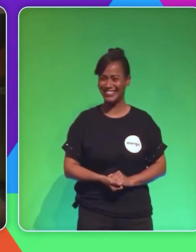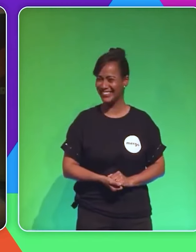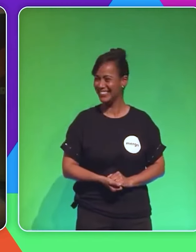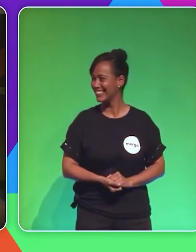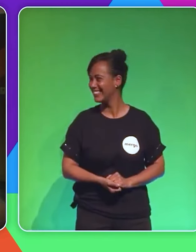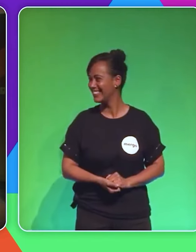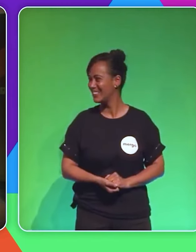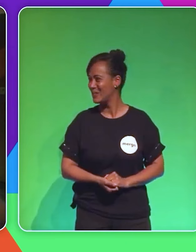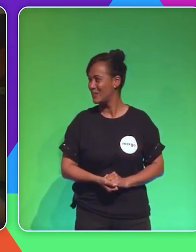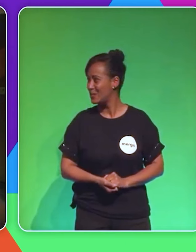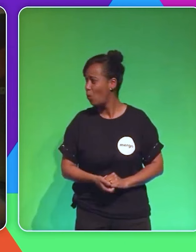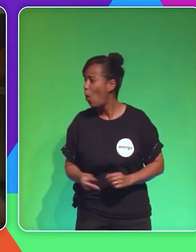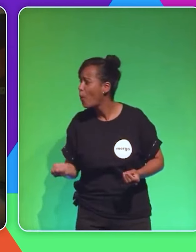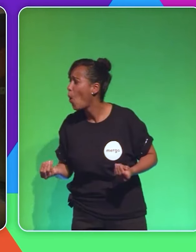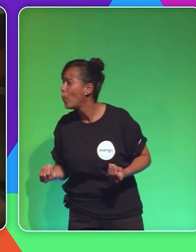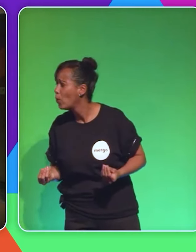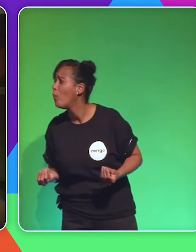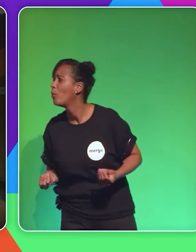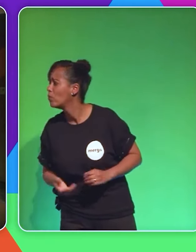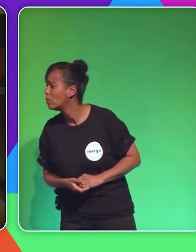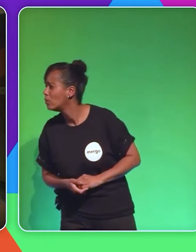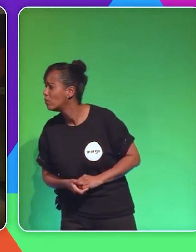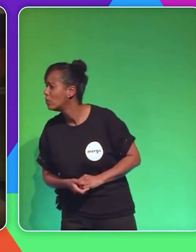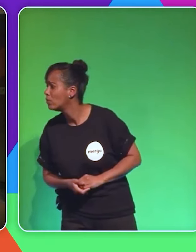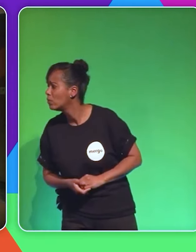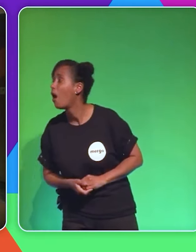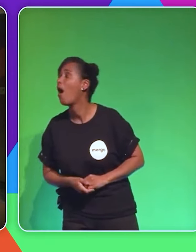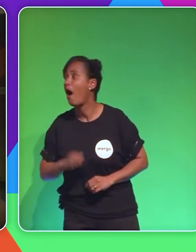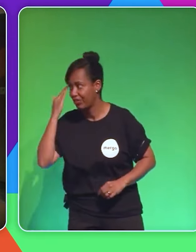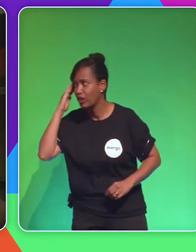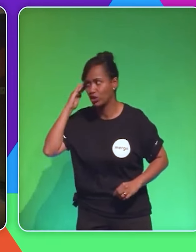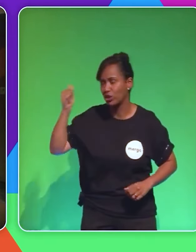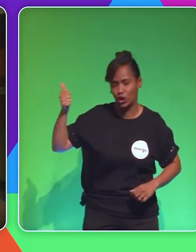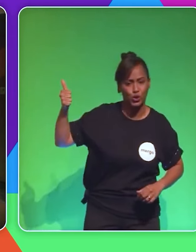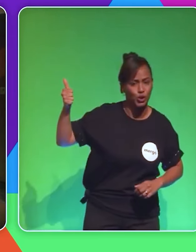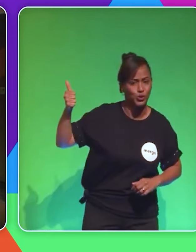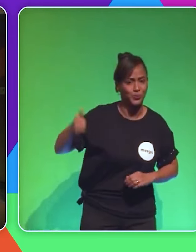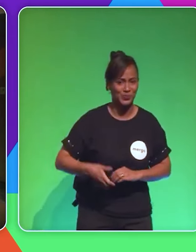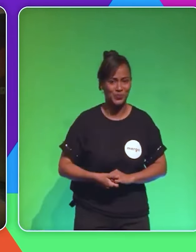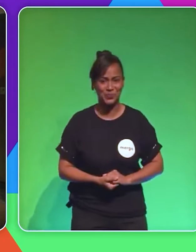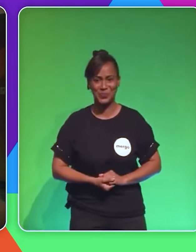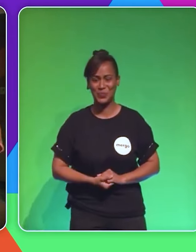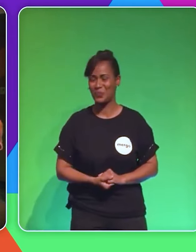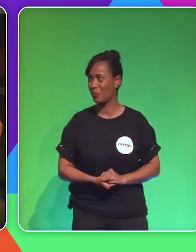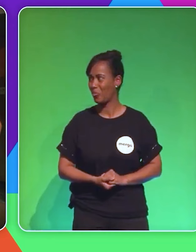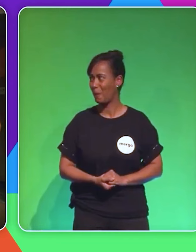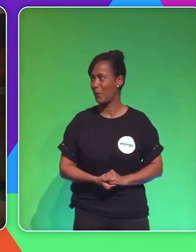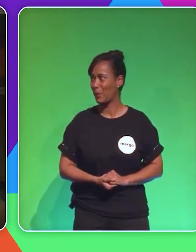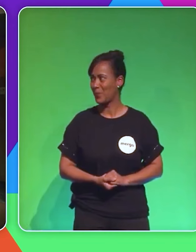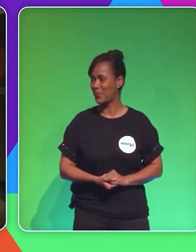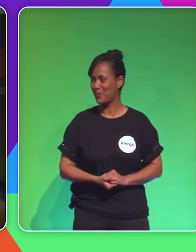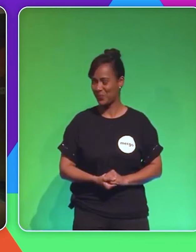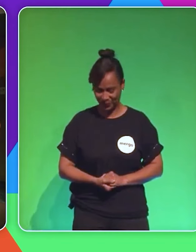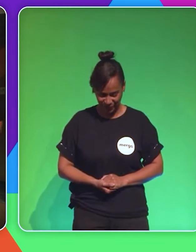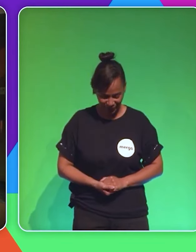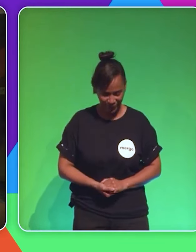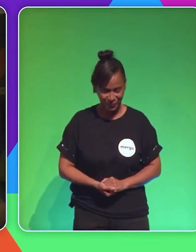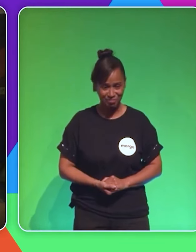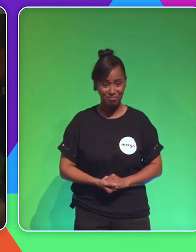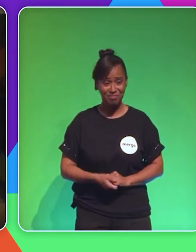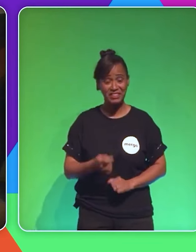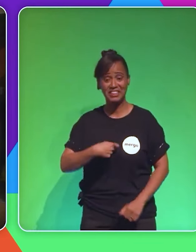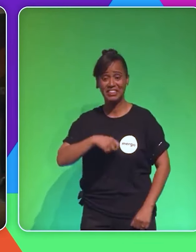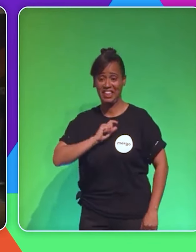com quem aqui tá beleza então pessoal eu sou o